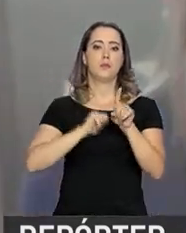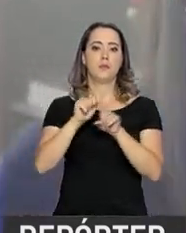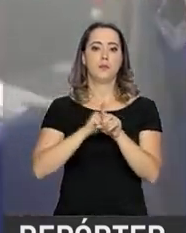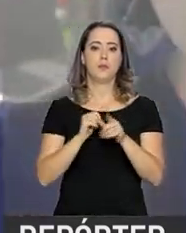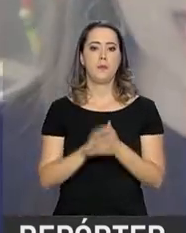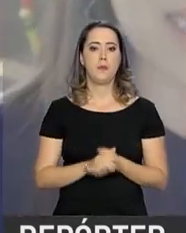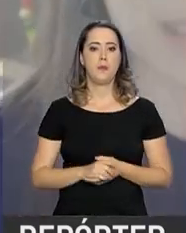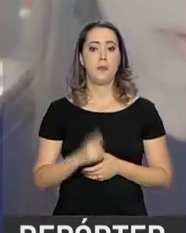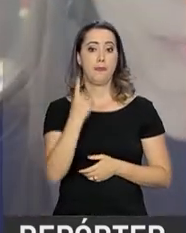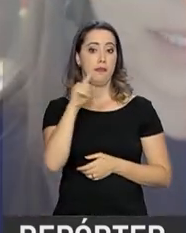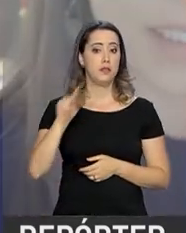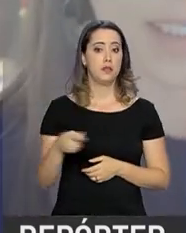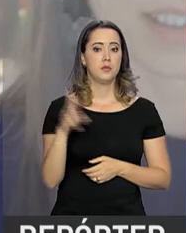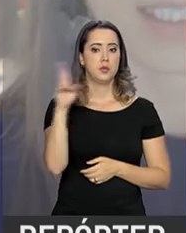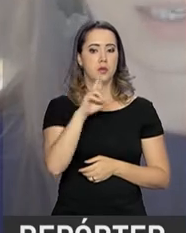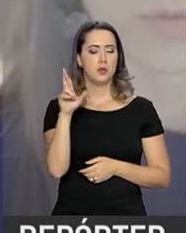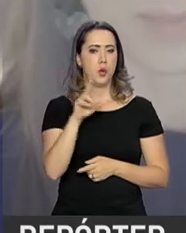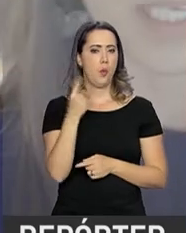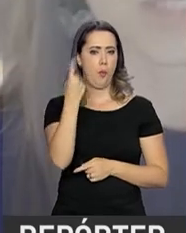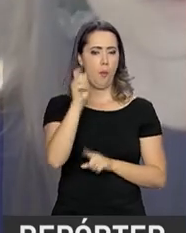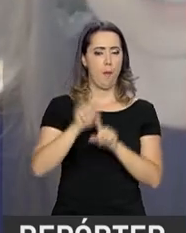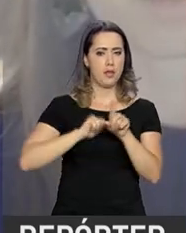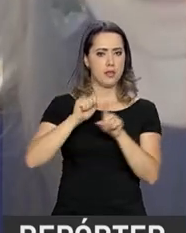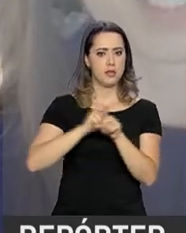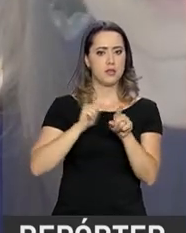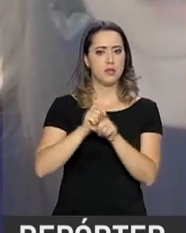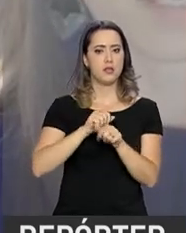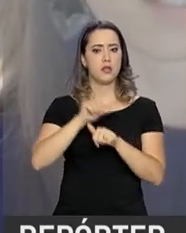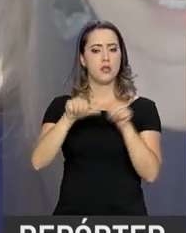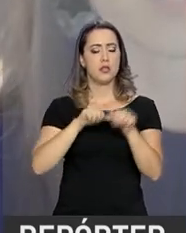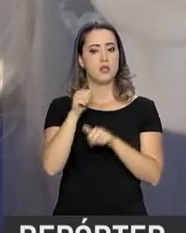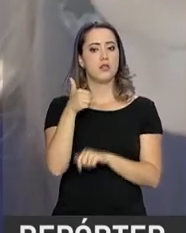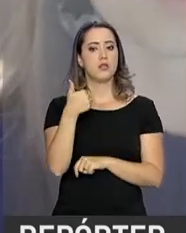exemplo. Esses R$1.000 na poupança daqui a um mês vão ser